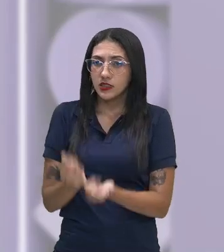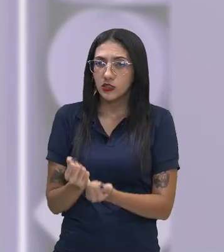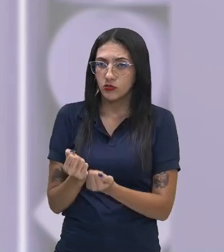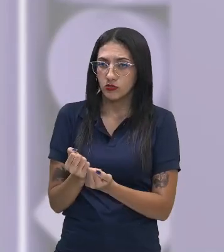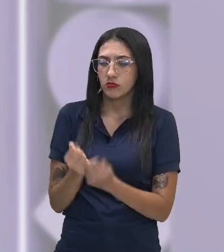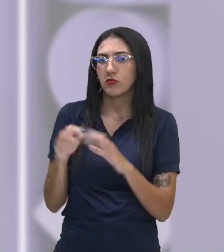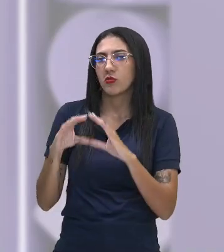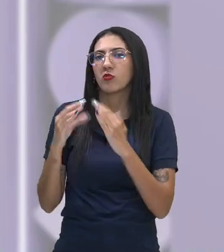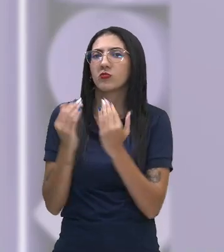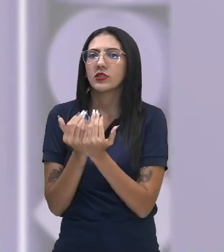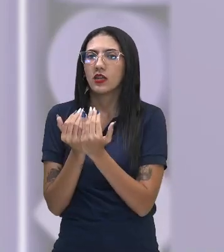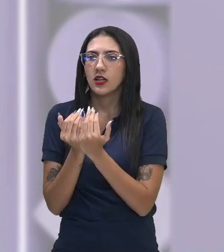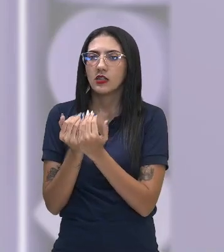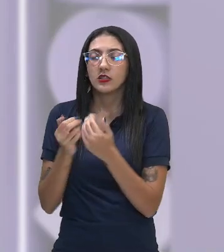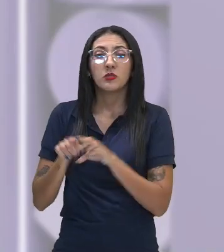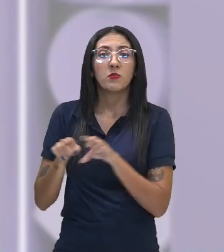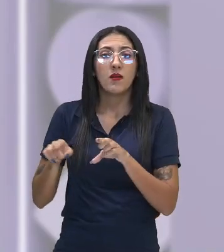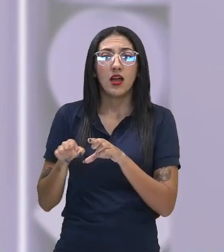não necessariamente